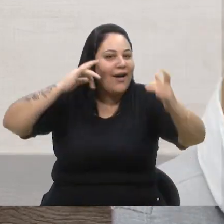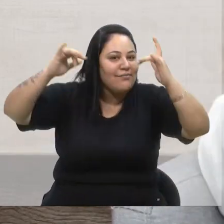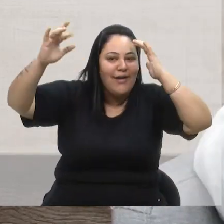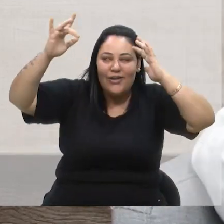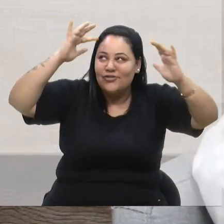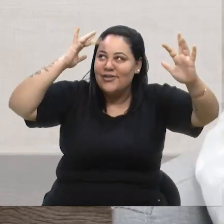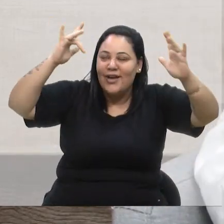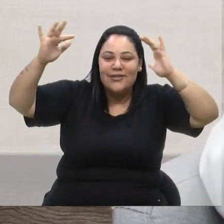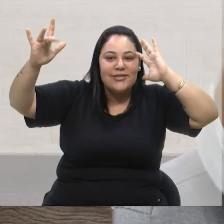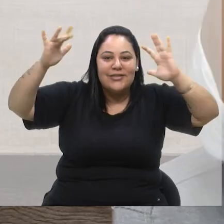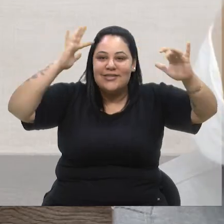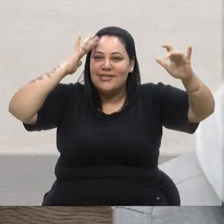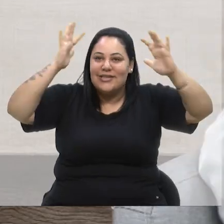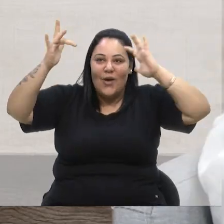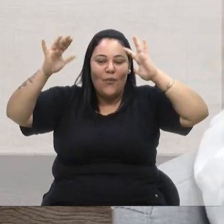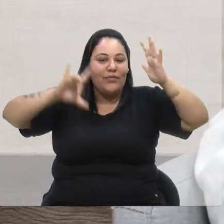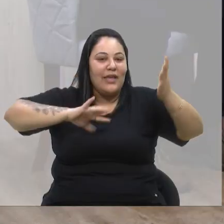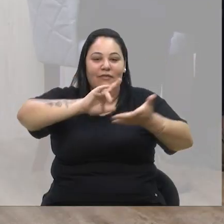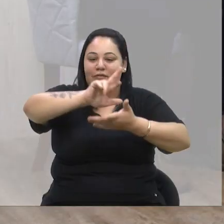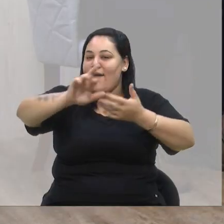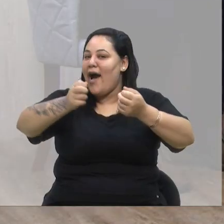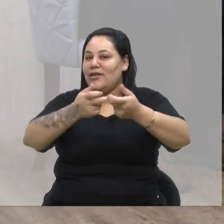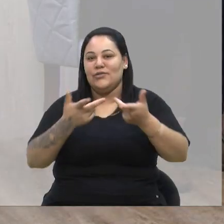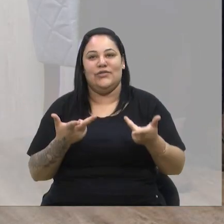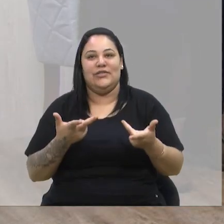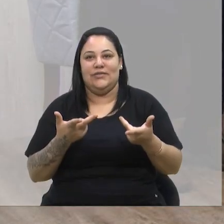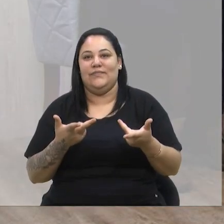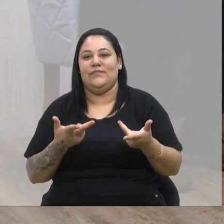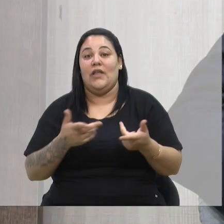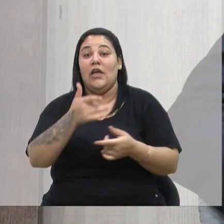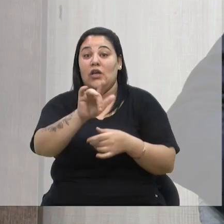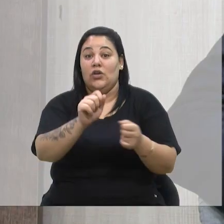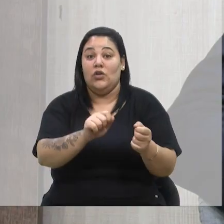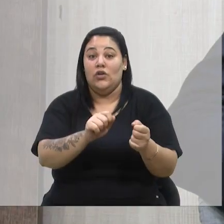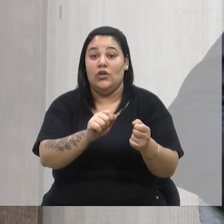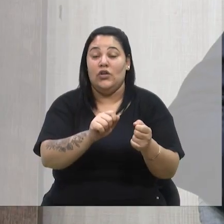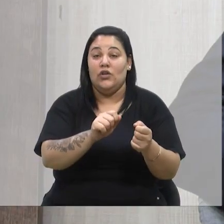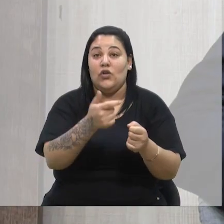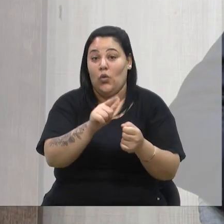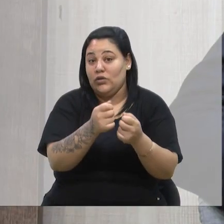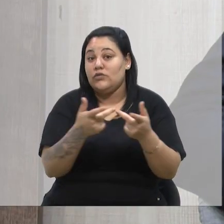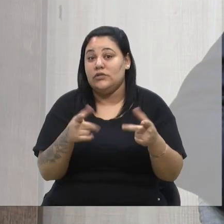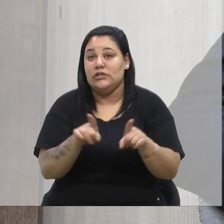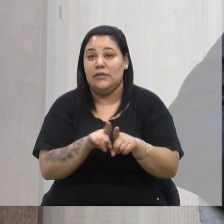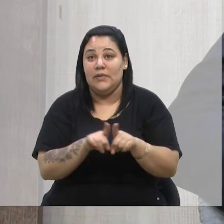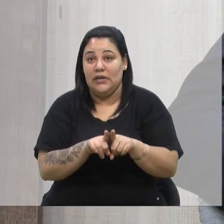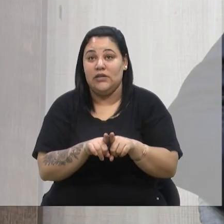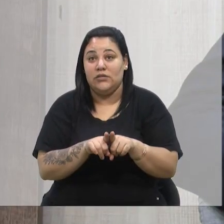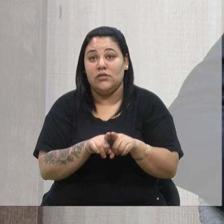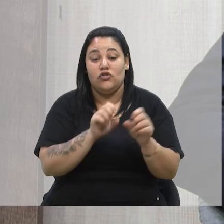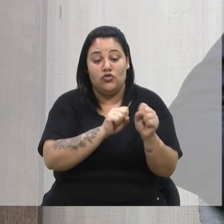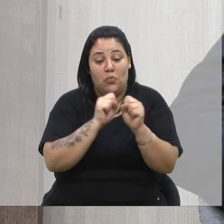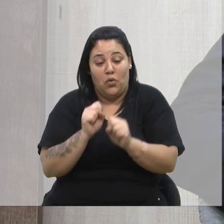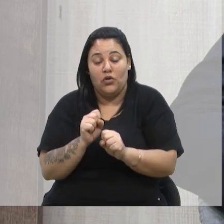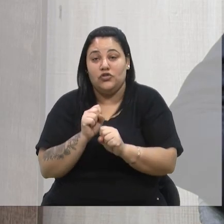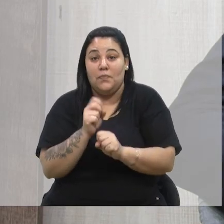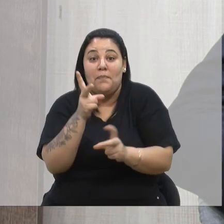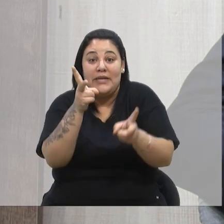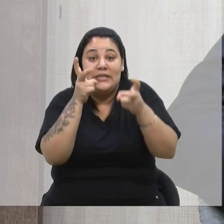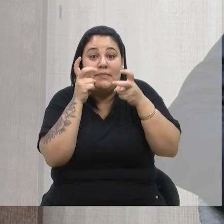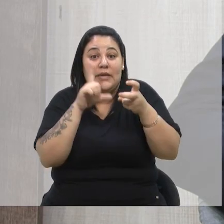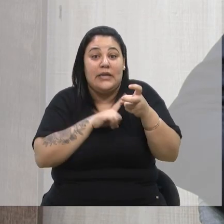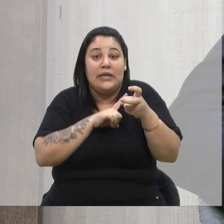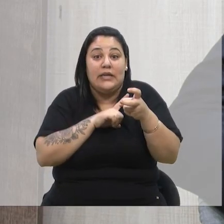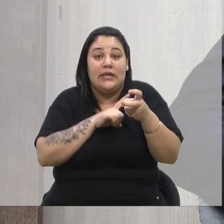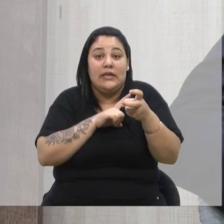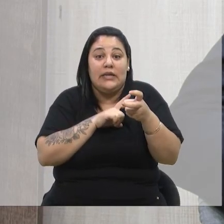por todas as situações. E por outro lado também abre margem para um protagonismo maior das crianças,